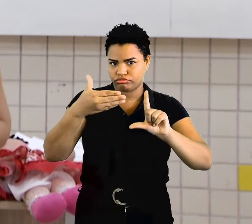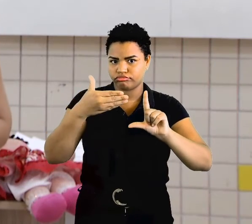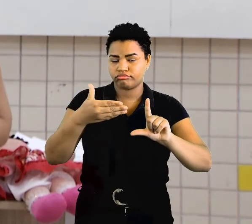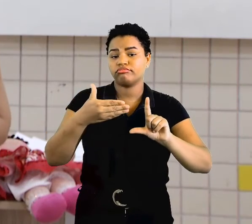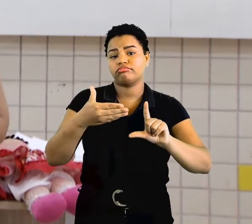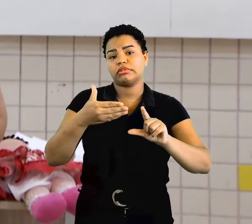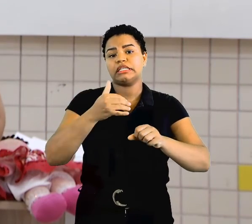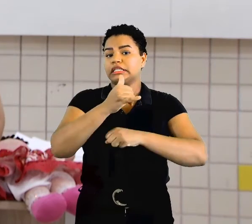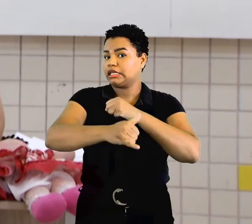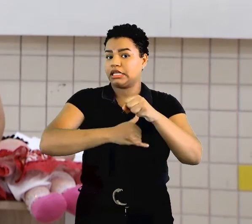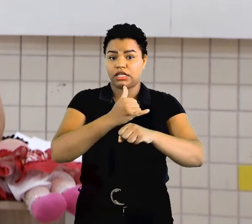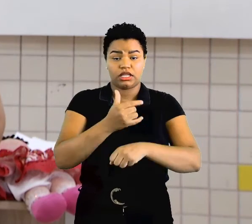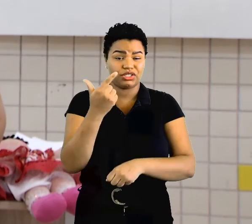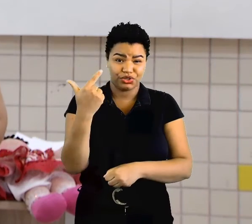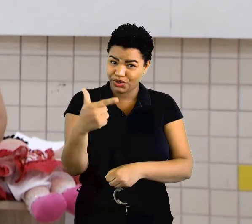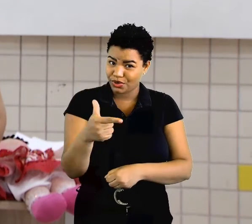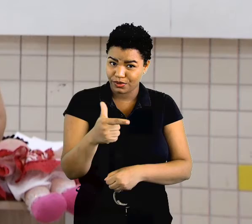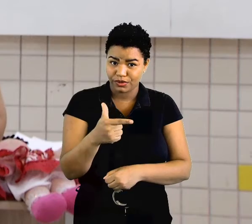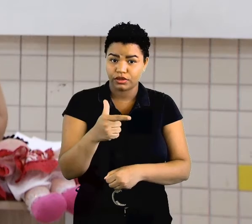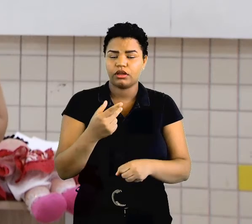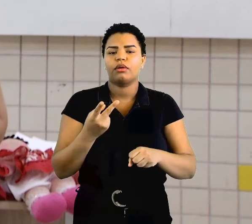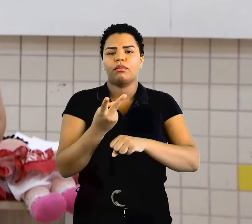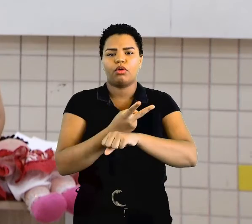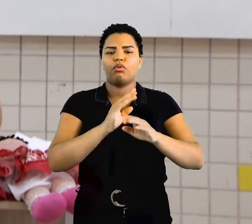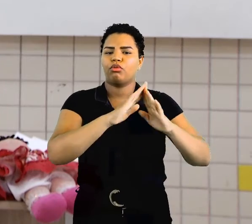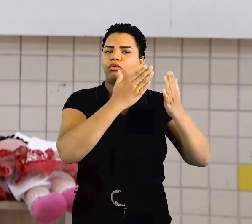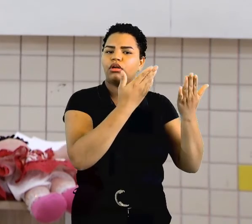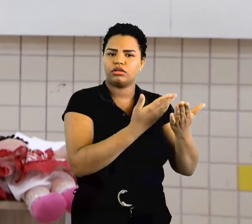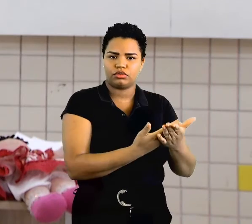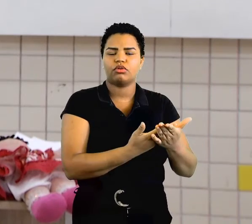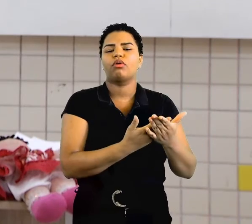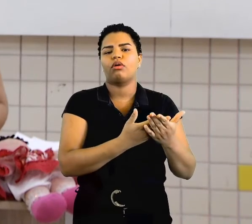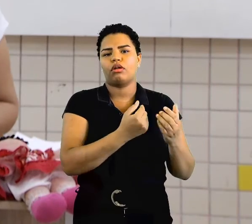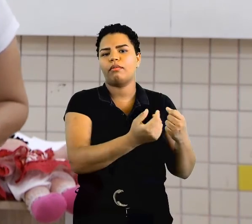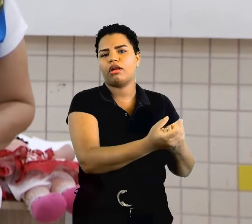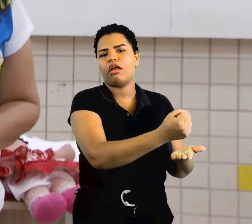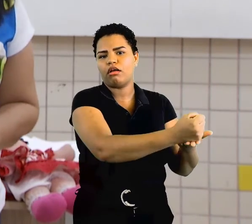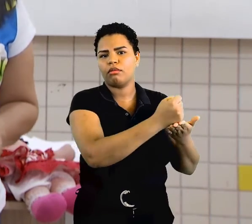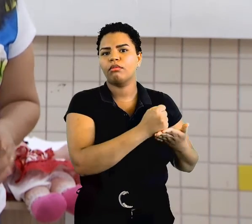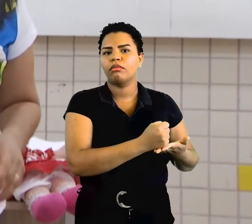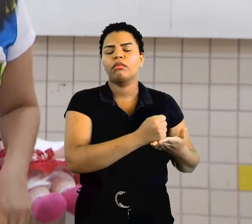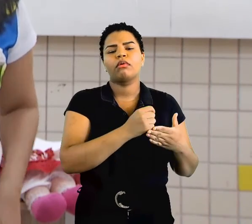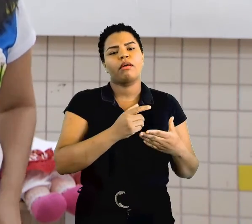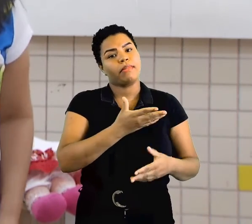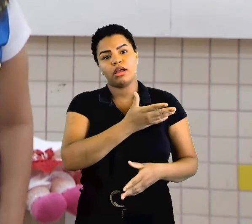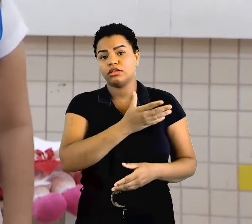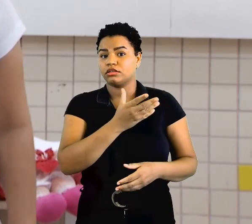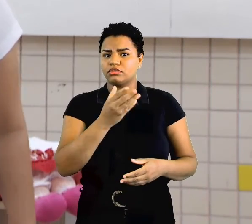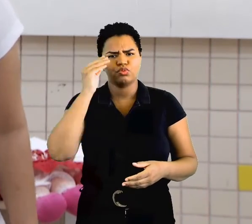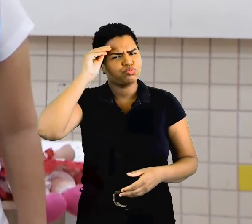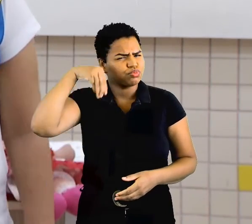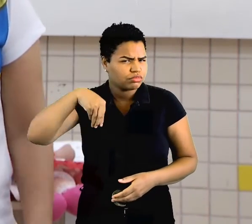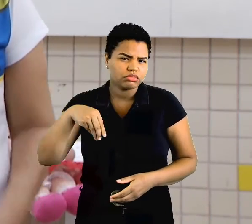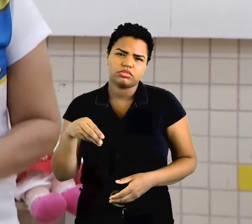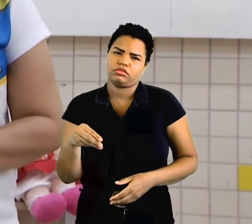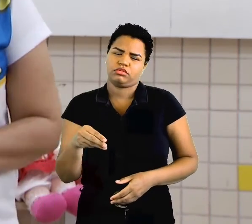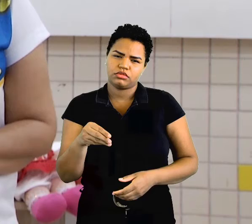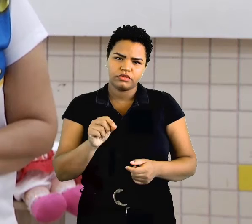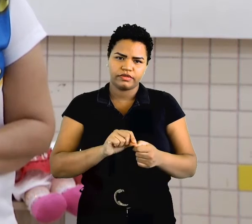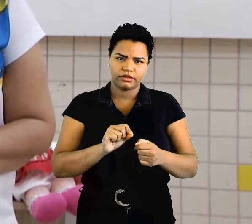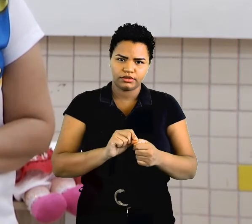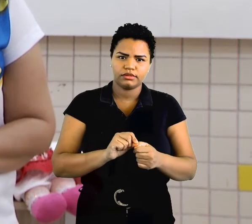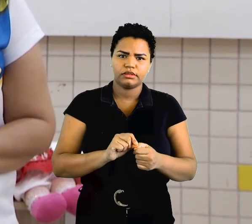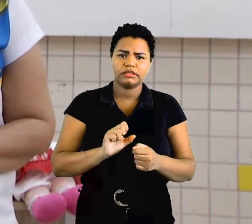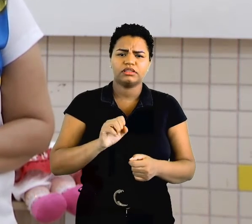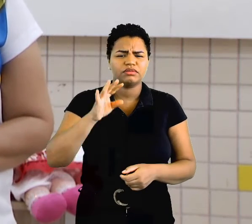internet, procure a tua escola para suporte, certo? Mas não deixe de fazer. Porque à medida que você deixa de